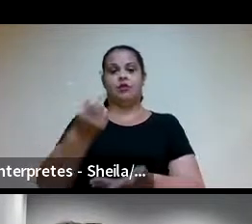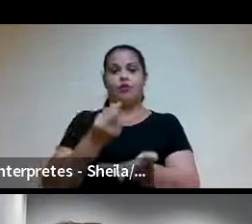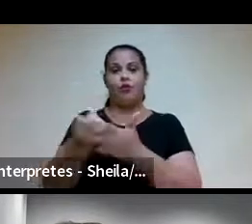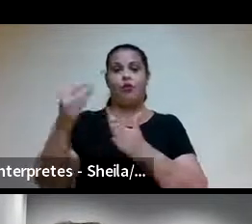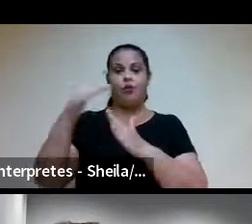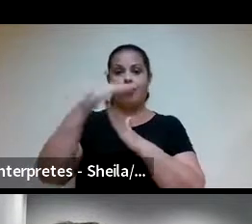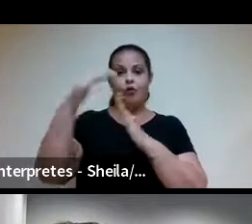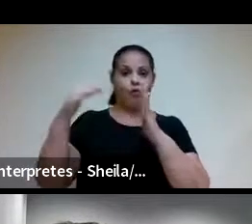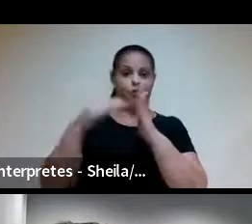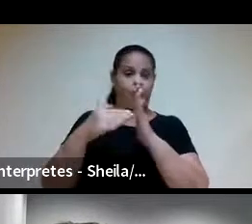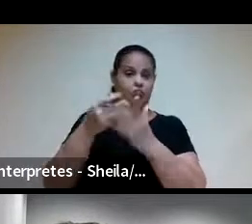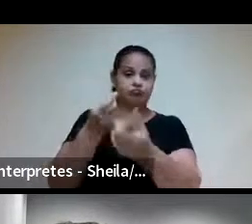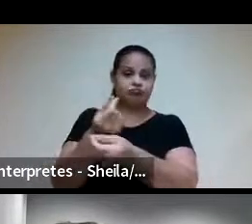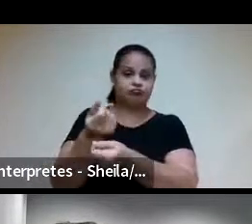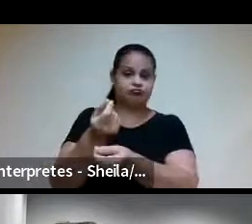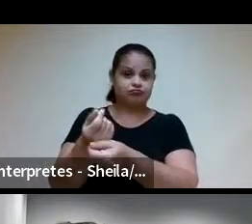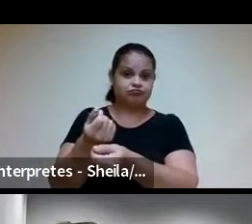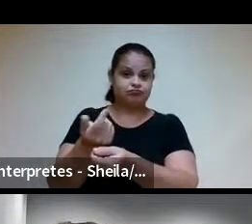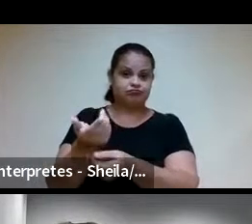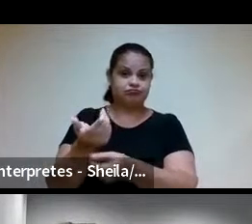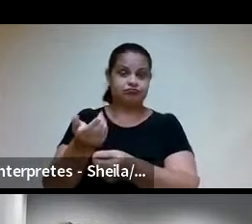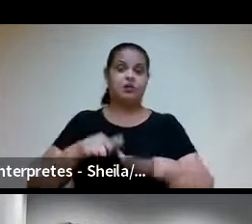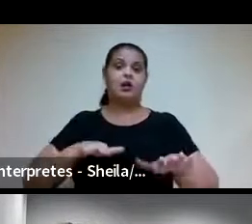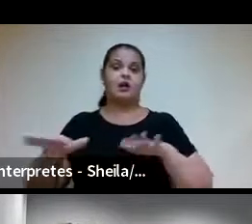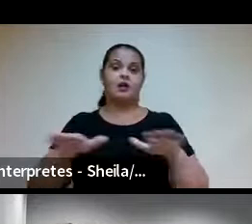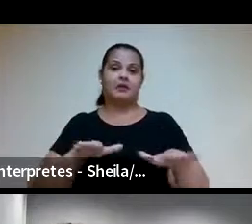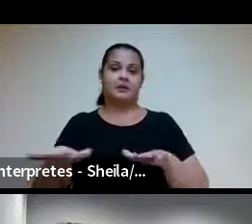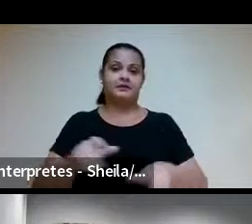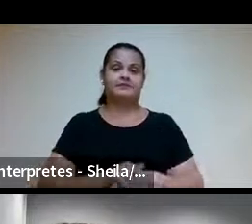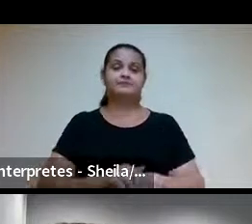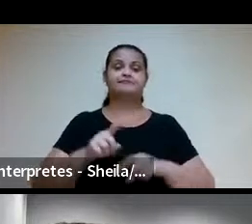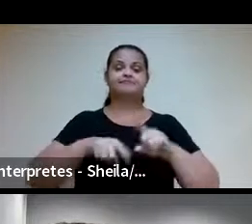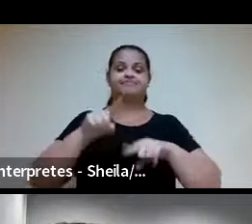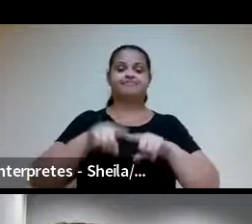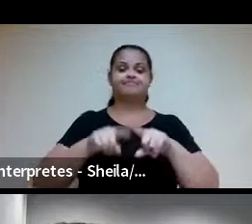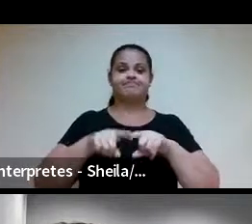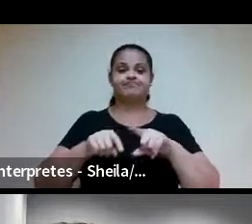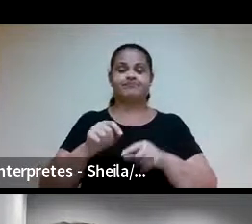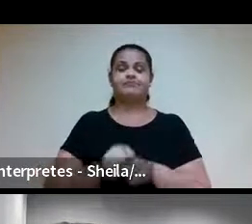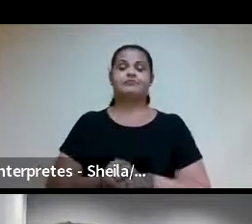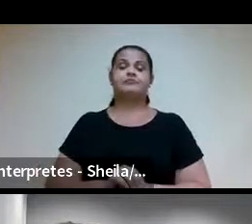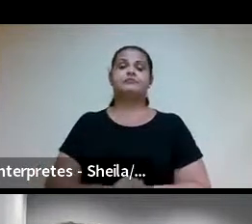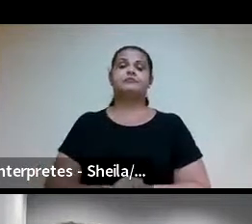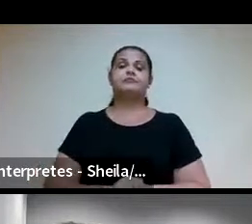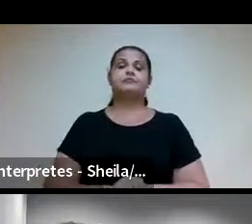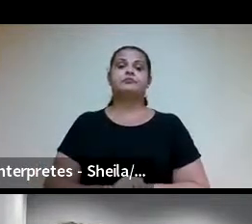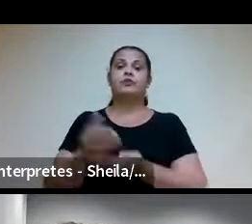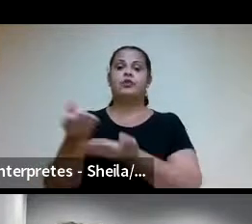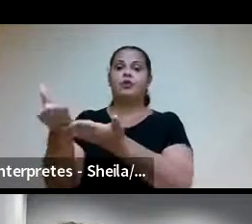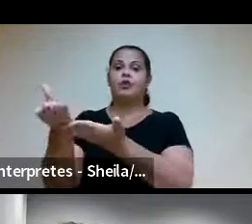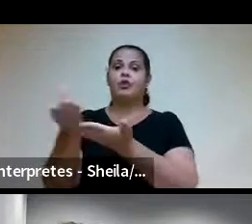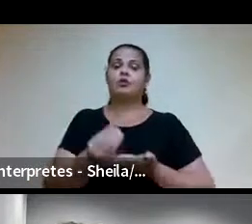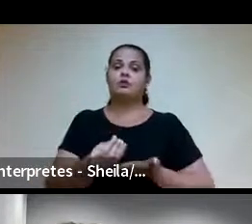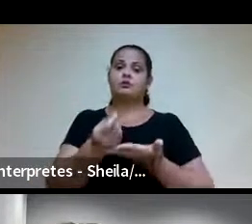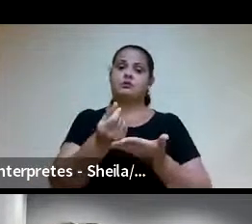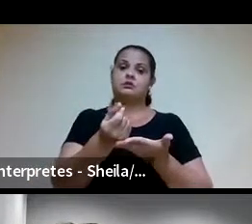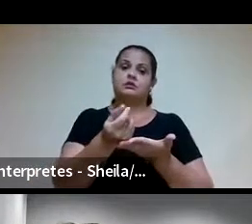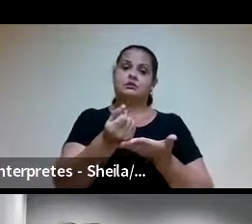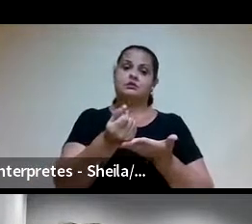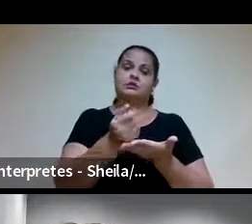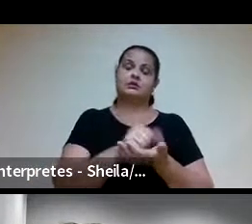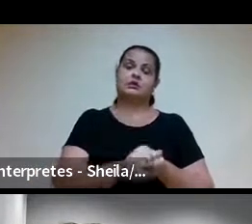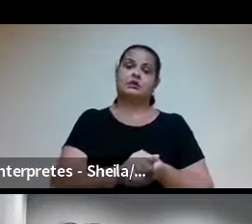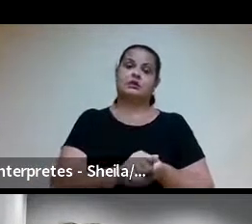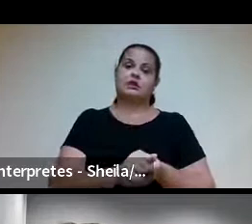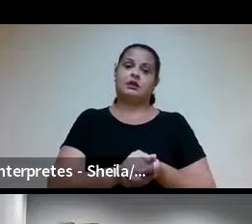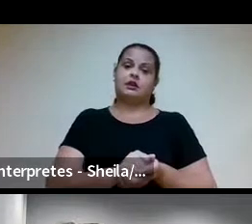5º da referida resolução, incluem as doações estimáveis em dinheiro recebidas. Desta forma, alega inexistir falha na hipótese,